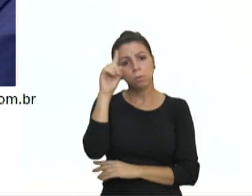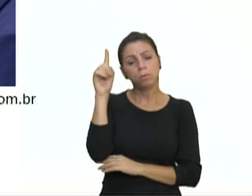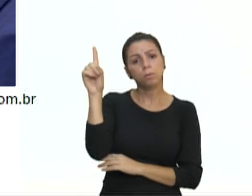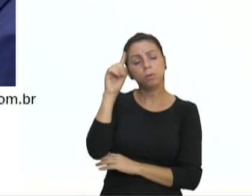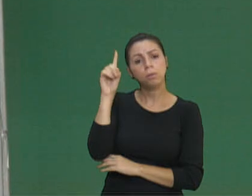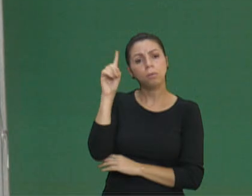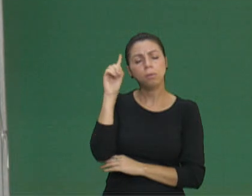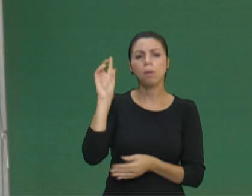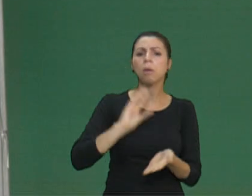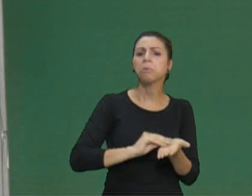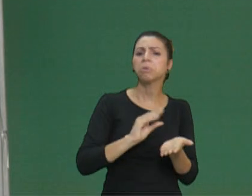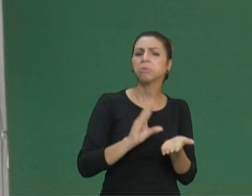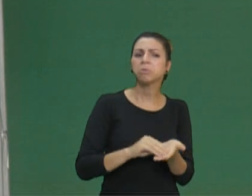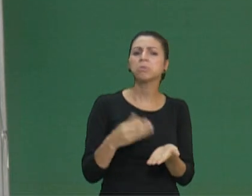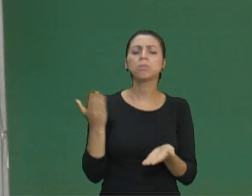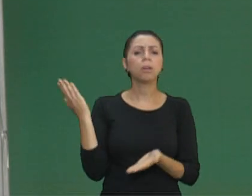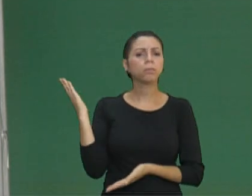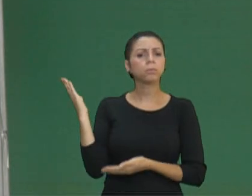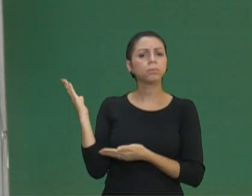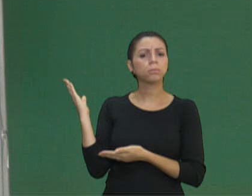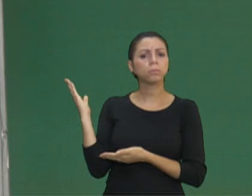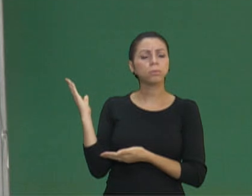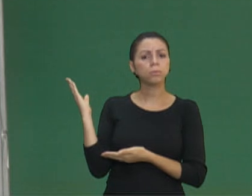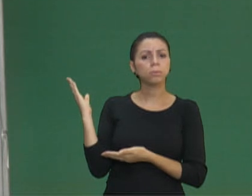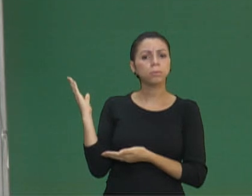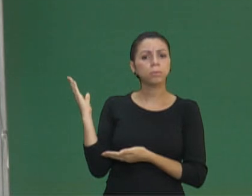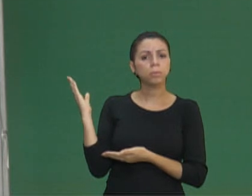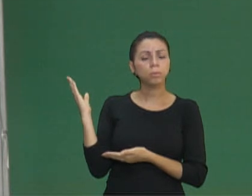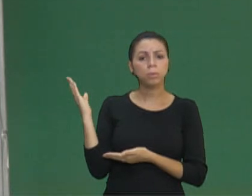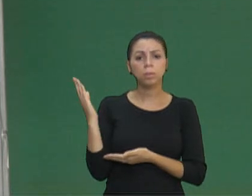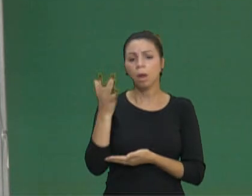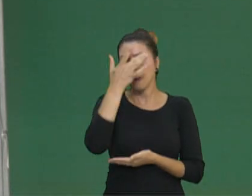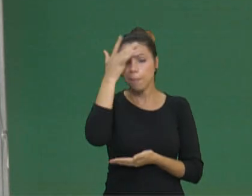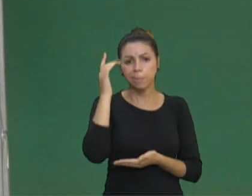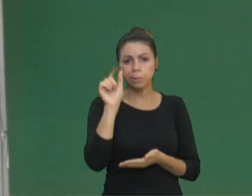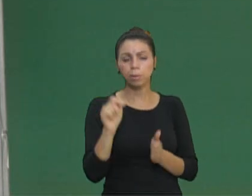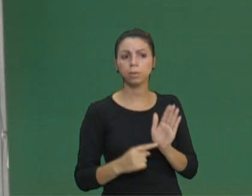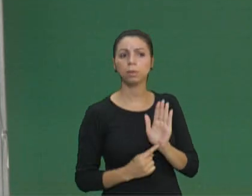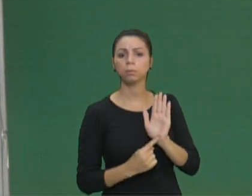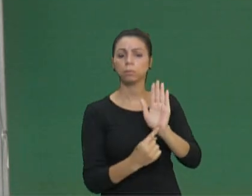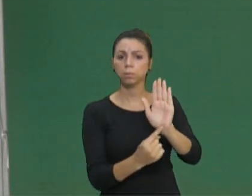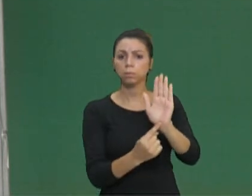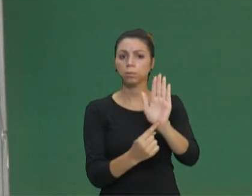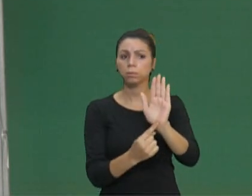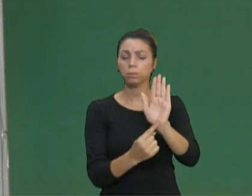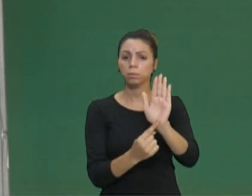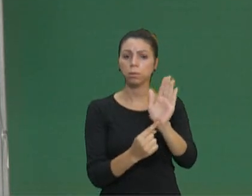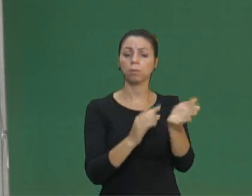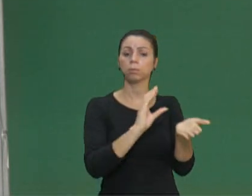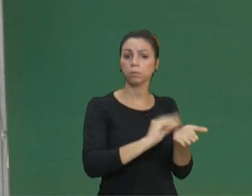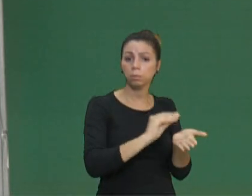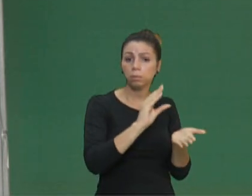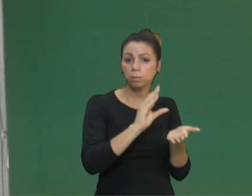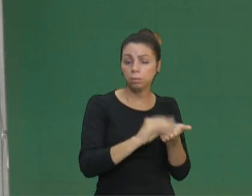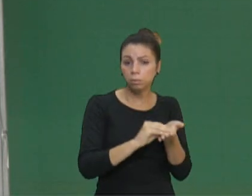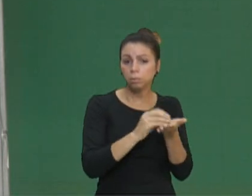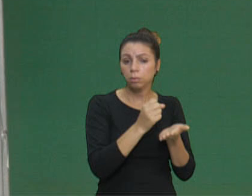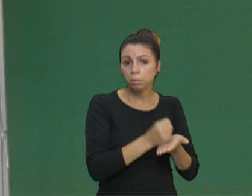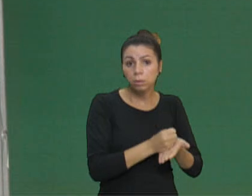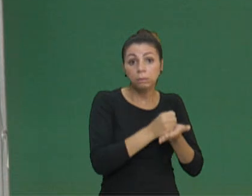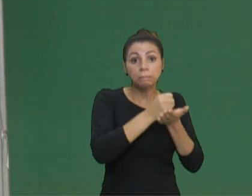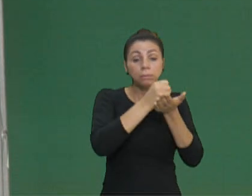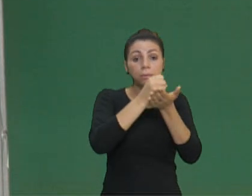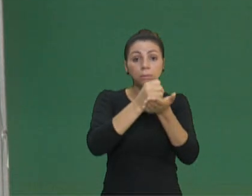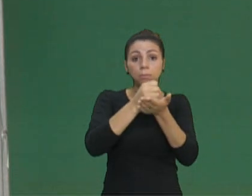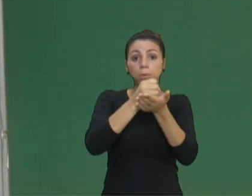esses dados que esse repórter, né, o jornalista está mostrando? São dados, então, fornecidos